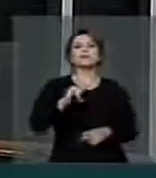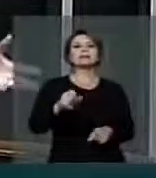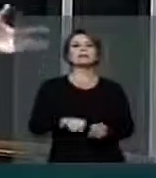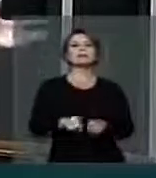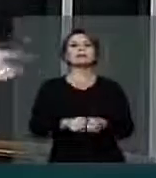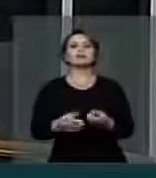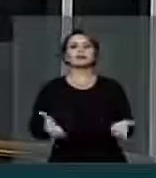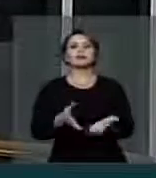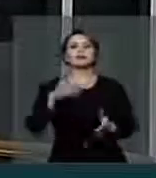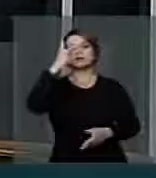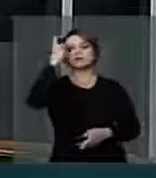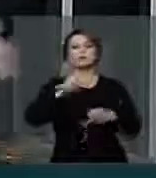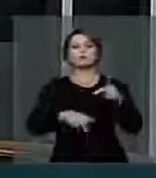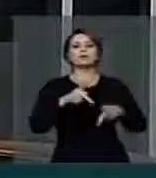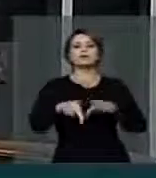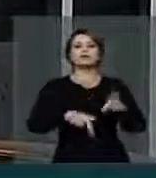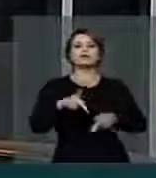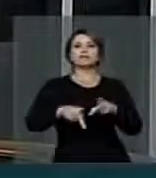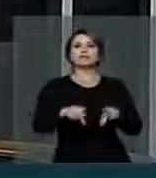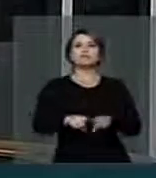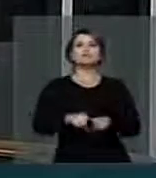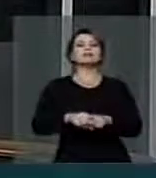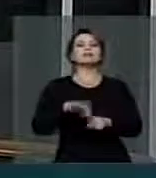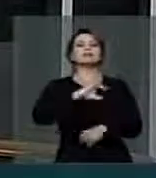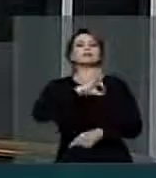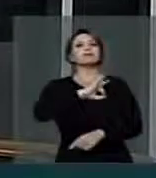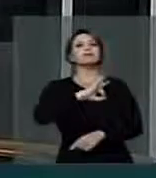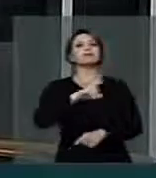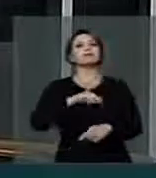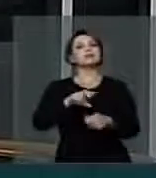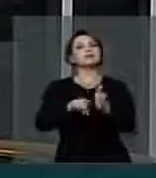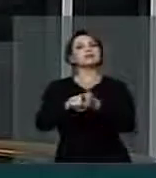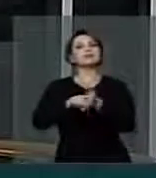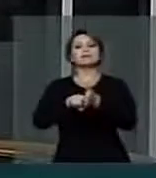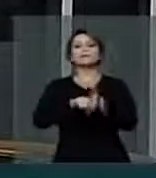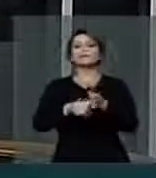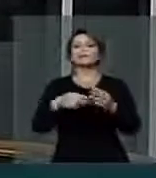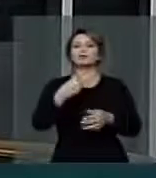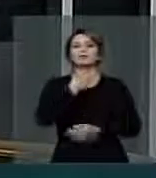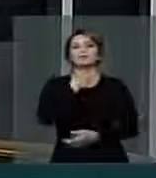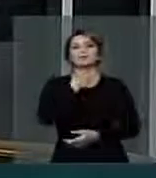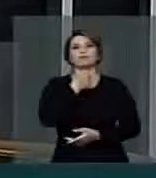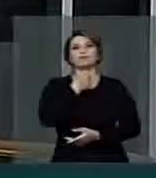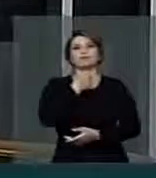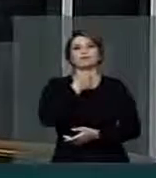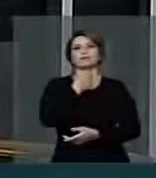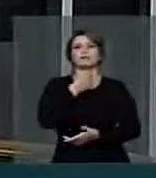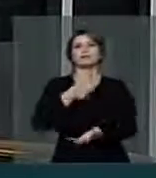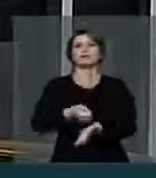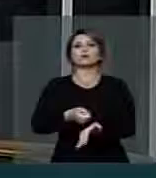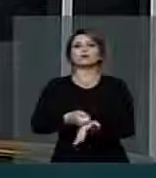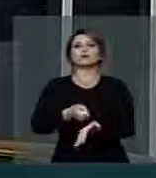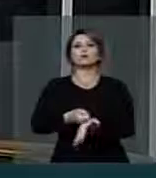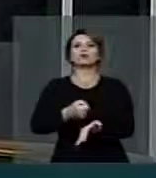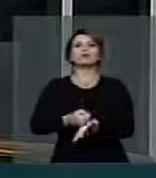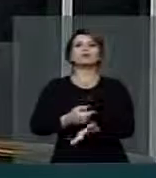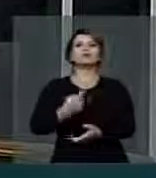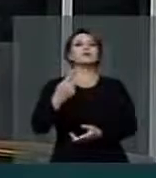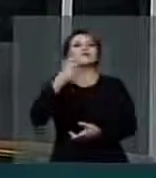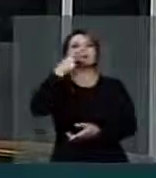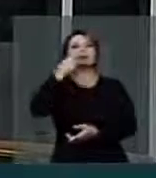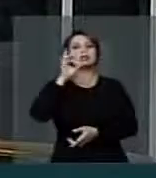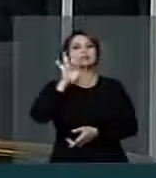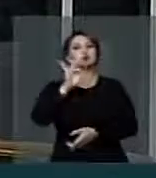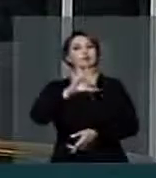e agora a Polícia Federal é que executa. Não se pode estabelecer unicamente a